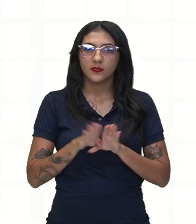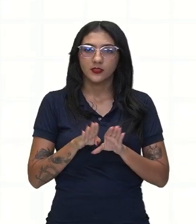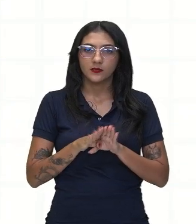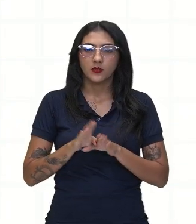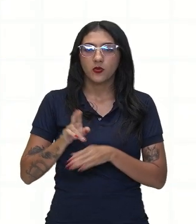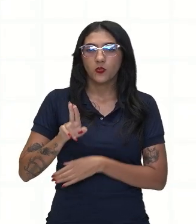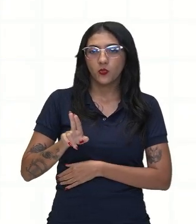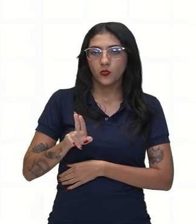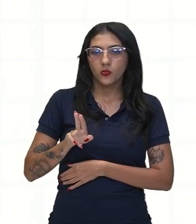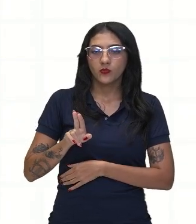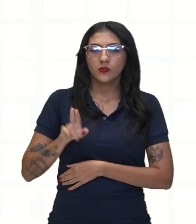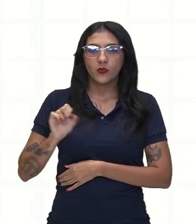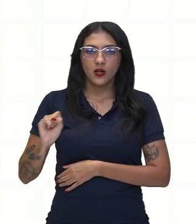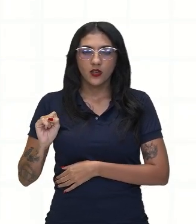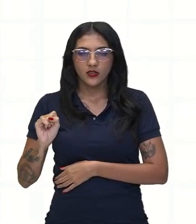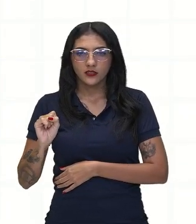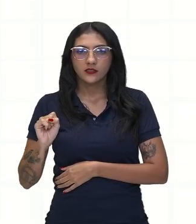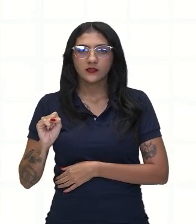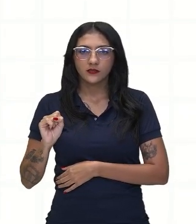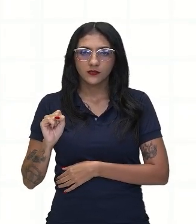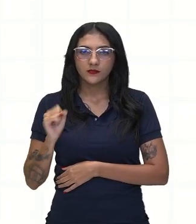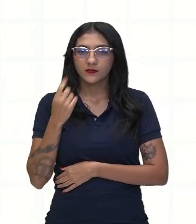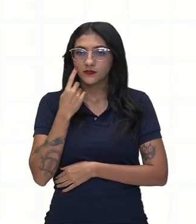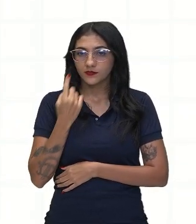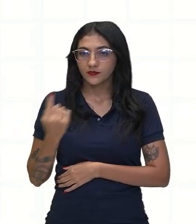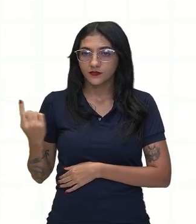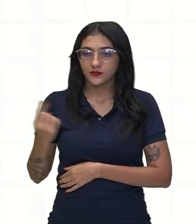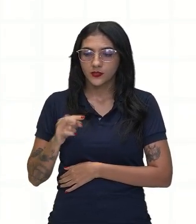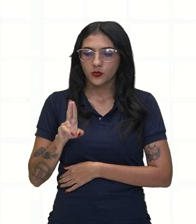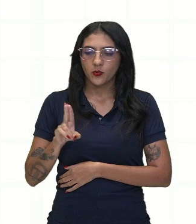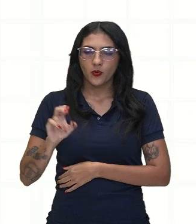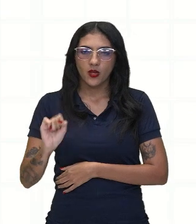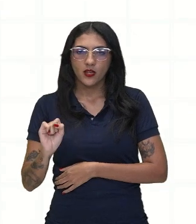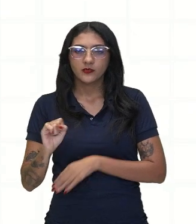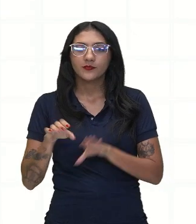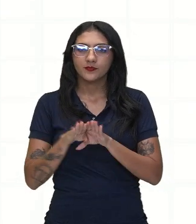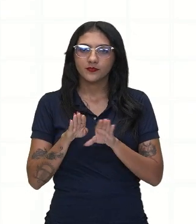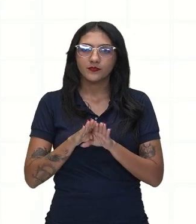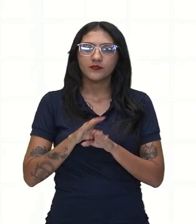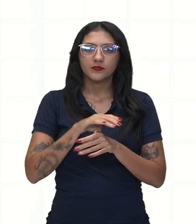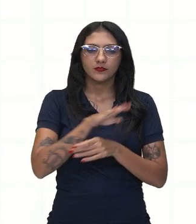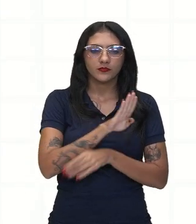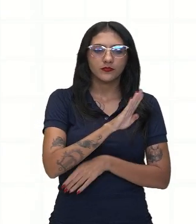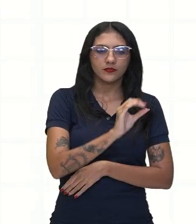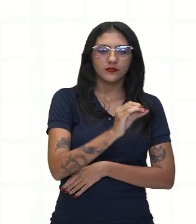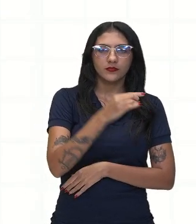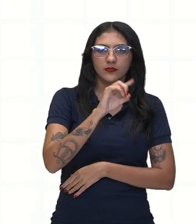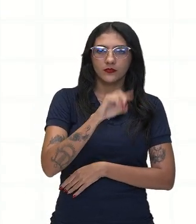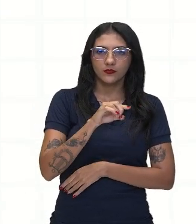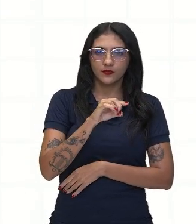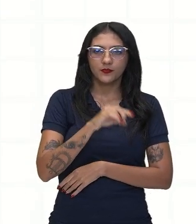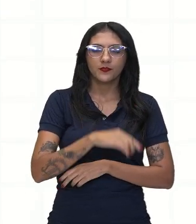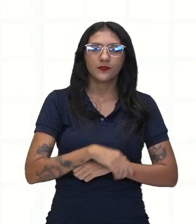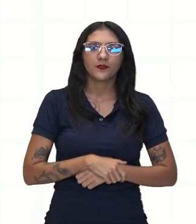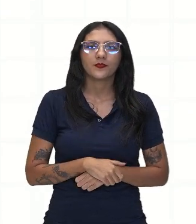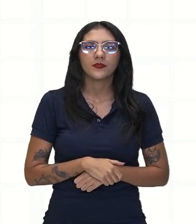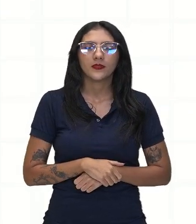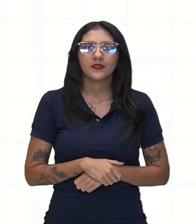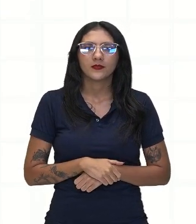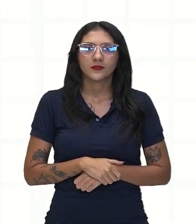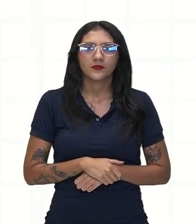uma paroxítona, terminou em US, a paroxítona recebe acento de bônus. Então vejam que